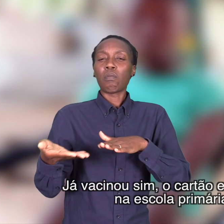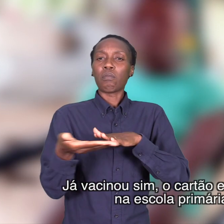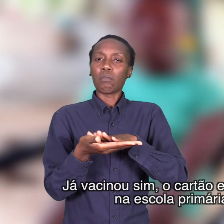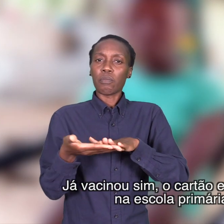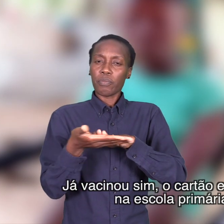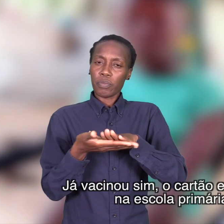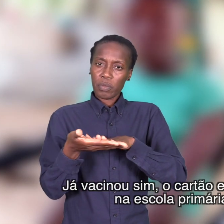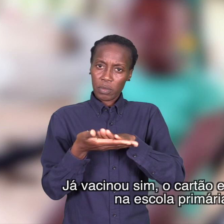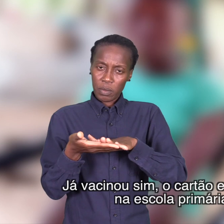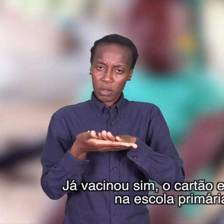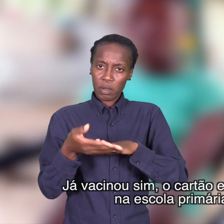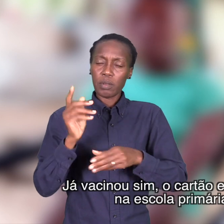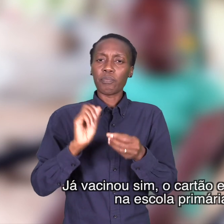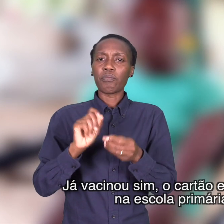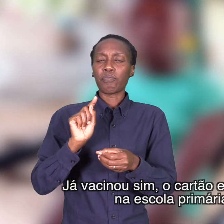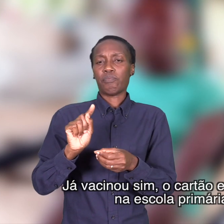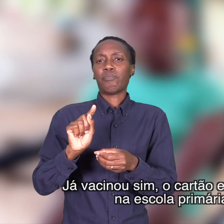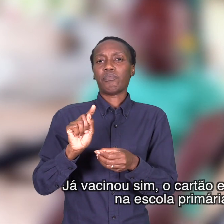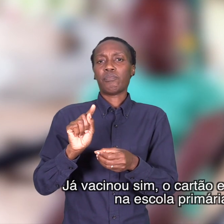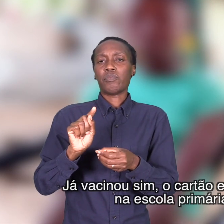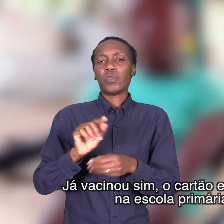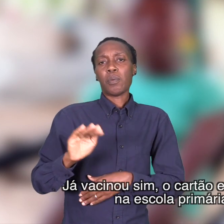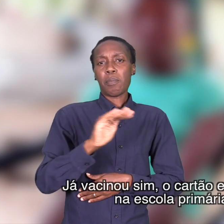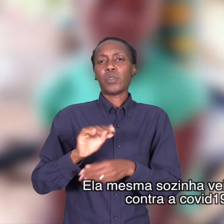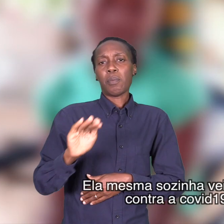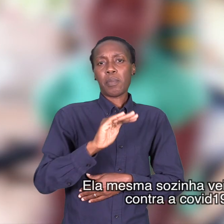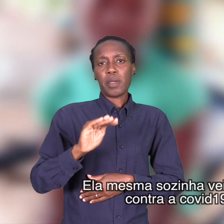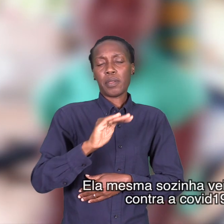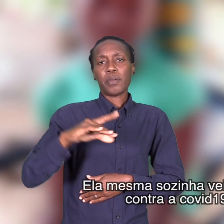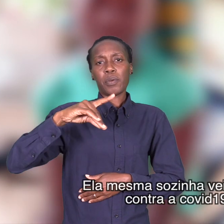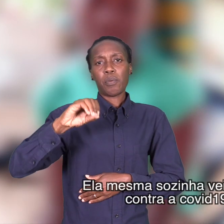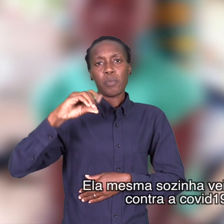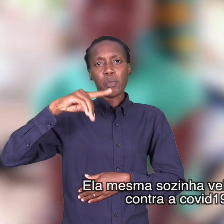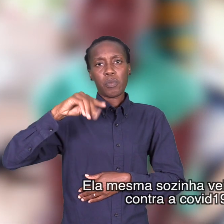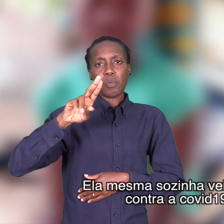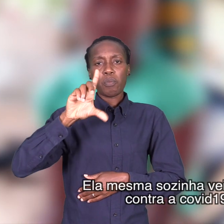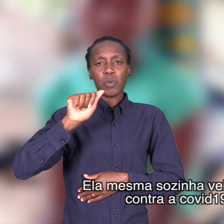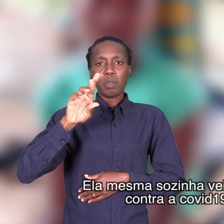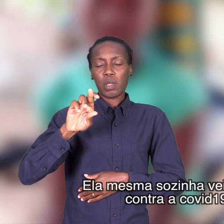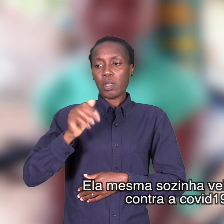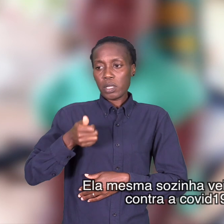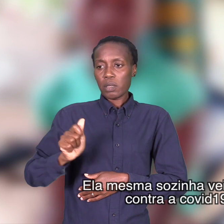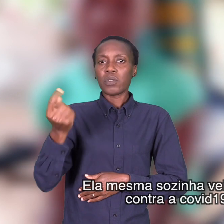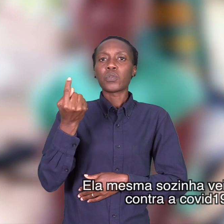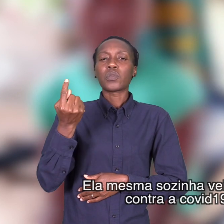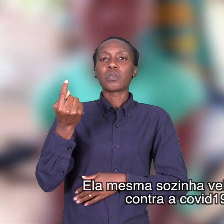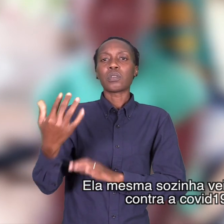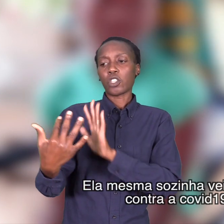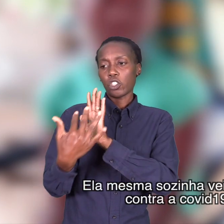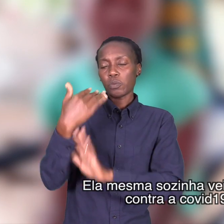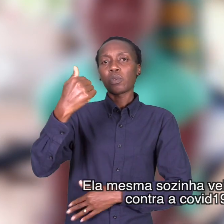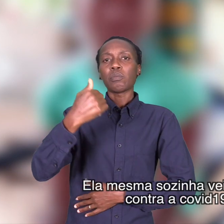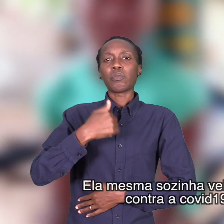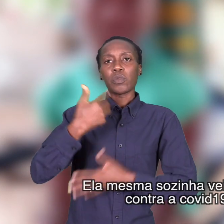é primária, né? Escola primária completa, Parque Popular. Porque ela mesma sozinha veio me explicar, mãe,